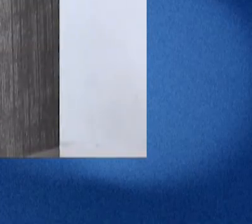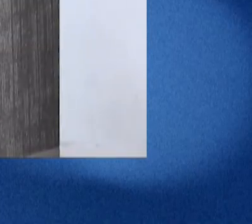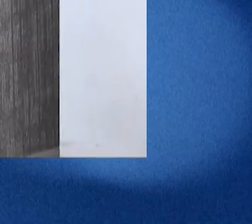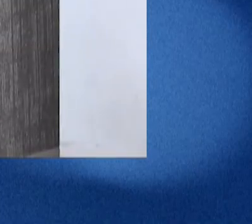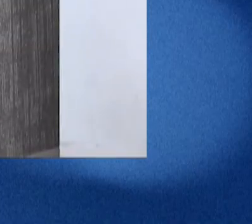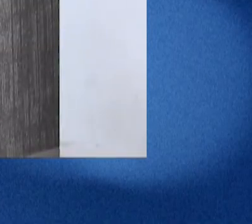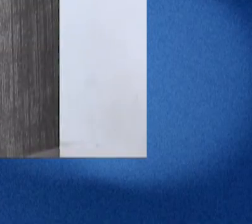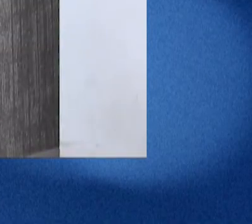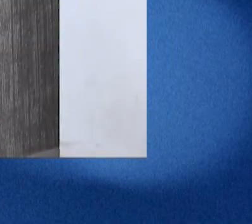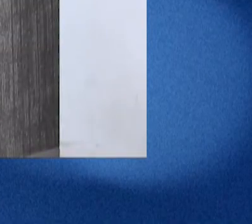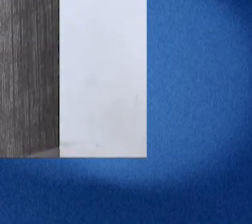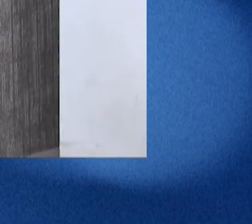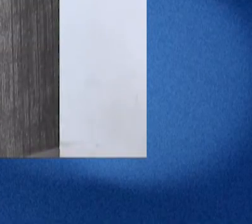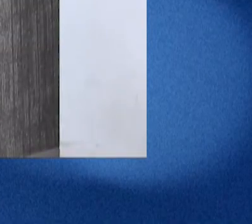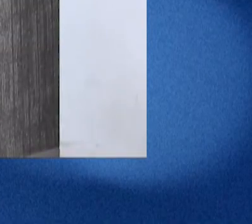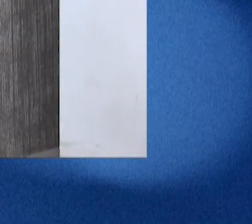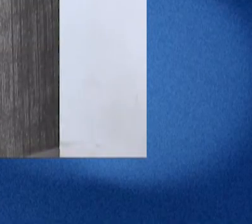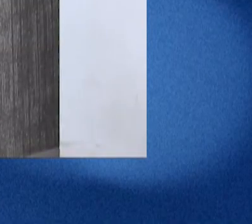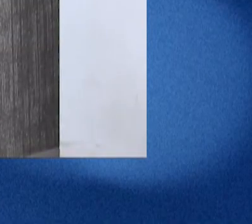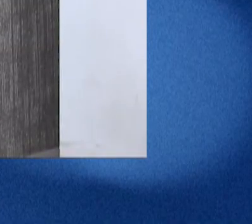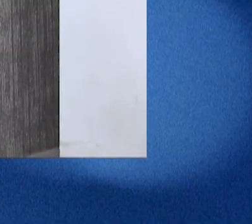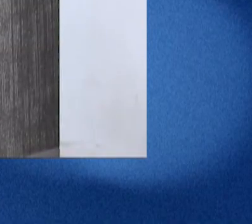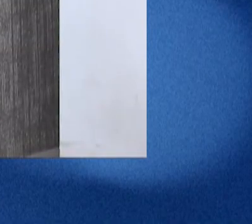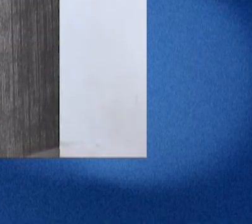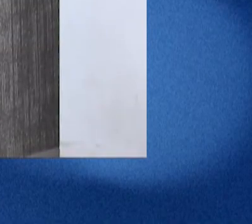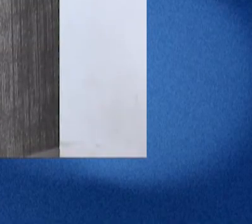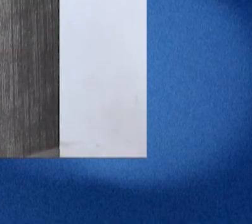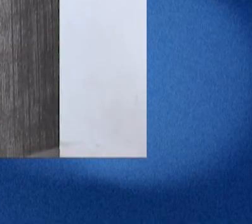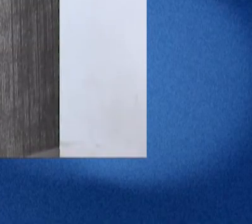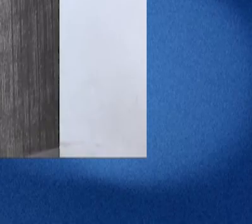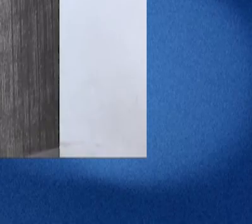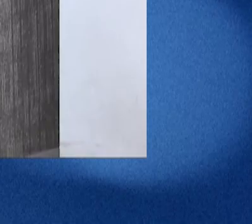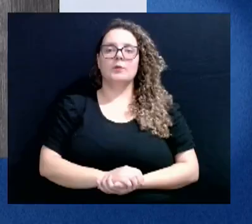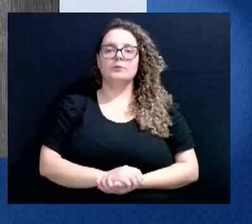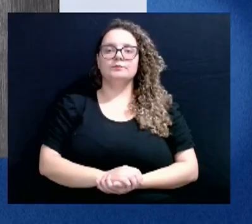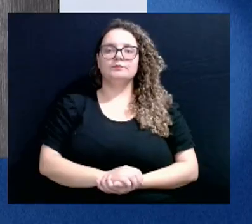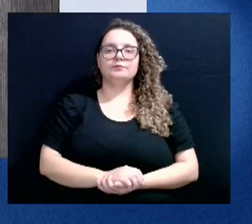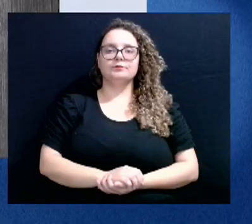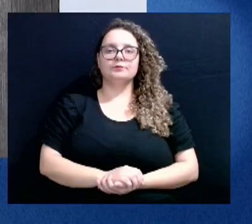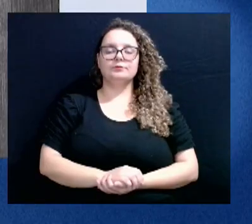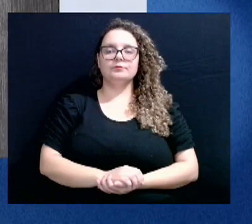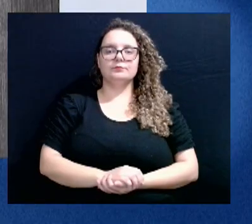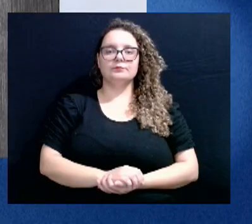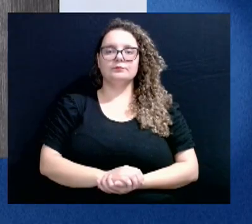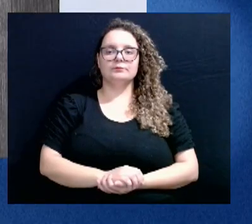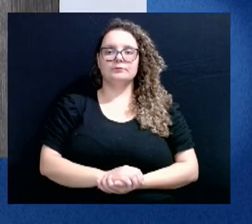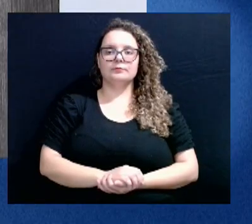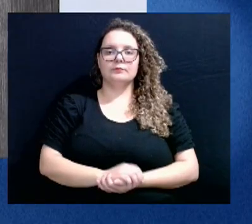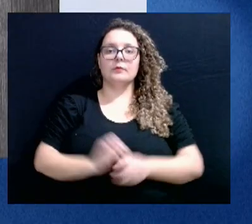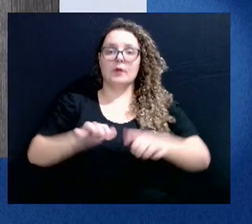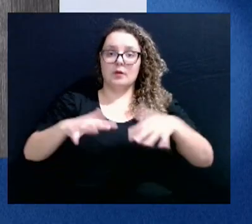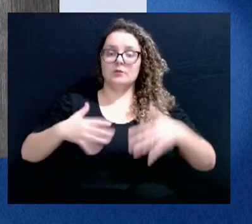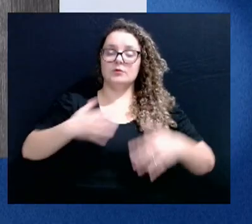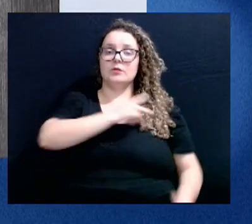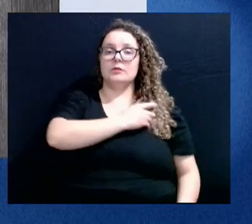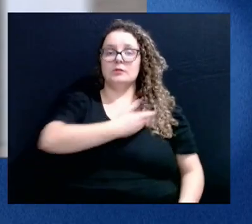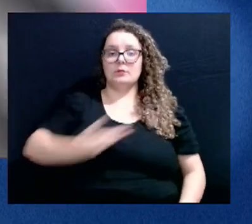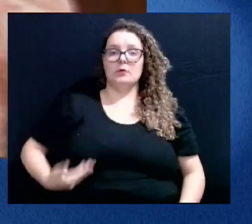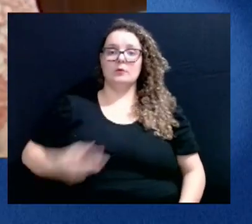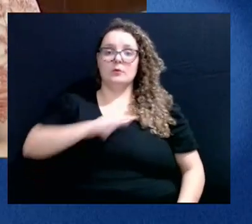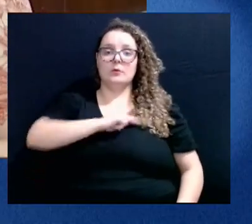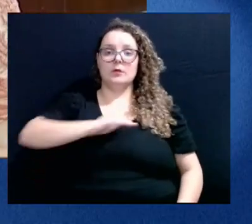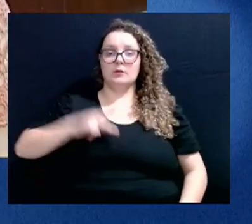Câmara Municipal de Campinas realiza a 41ª audiência pública, presidida pelo vereador Arnaldo